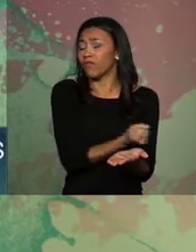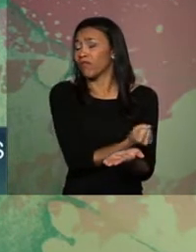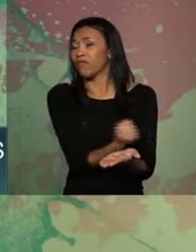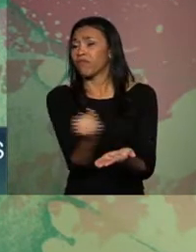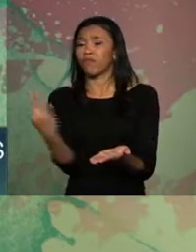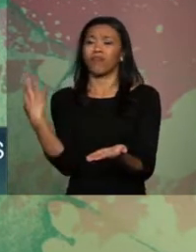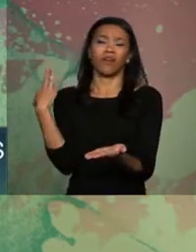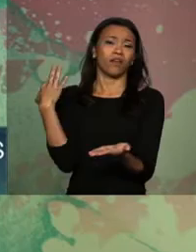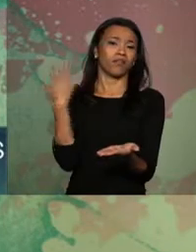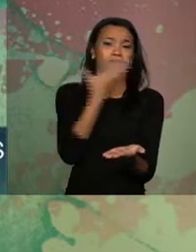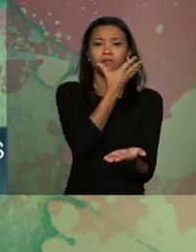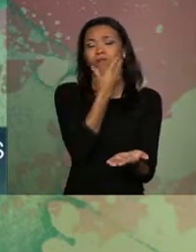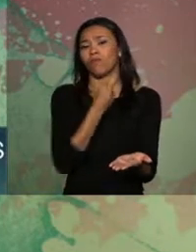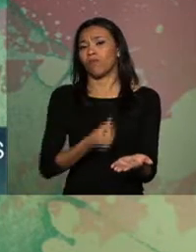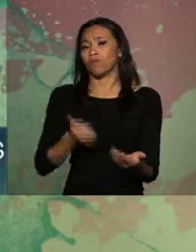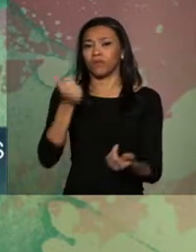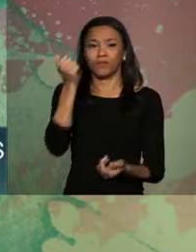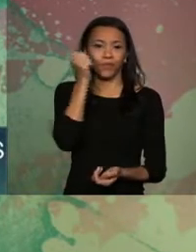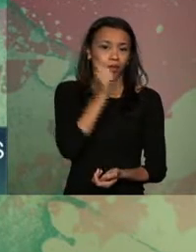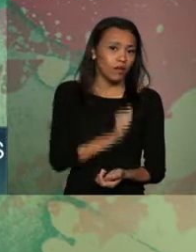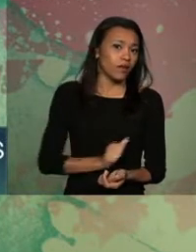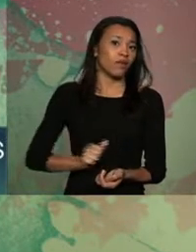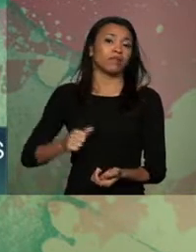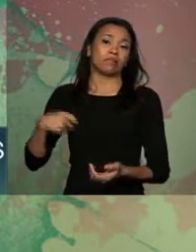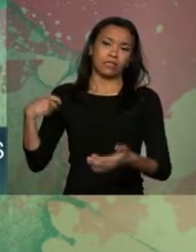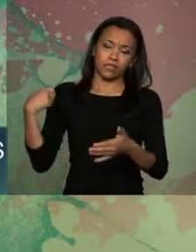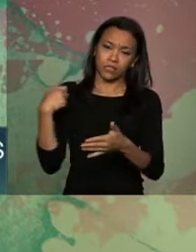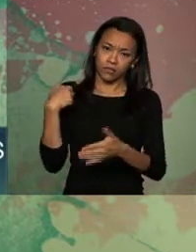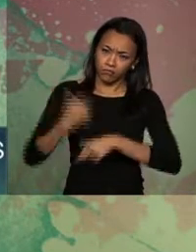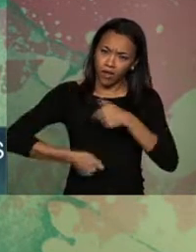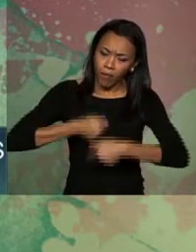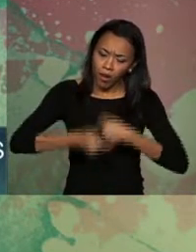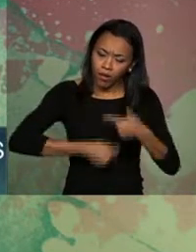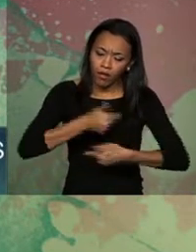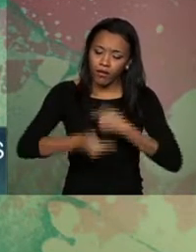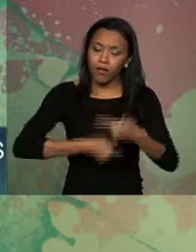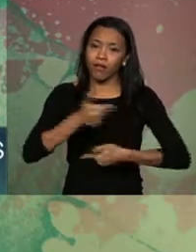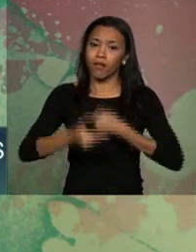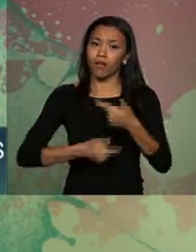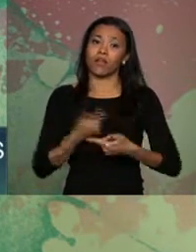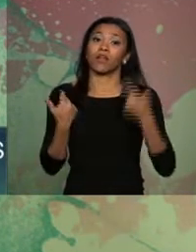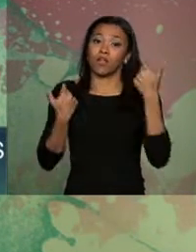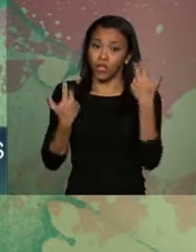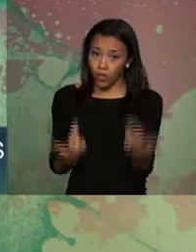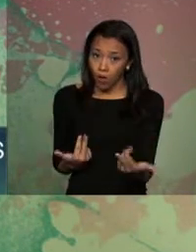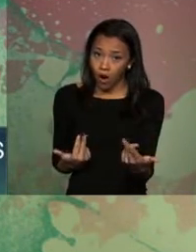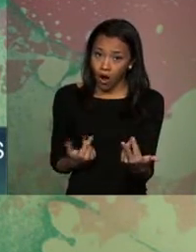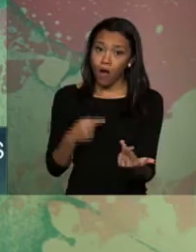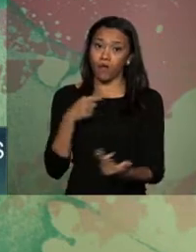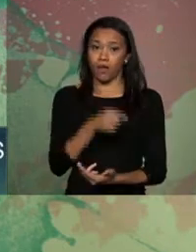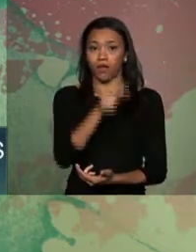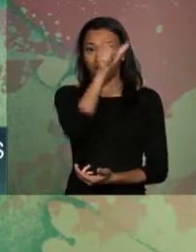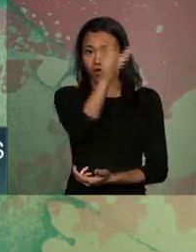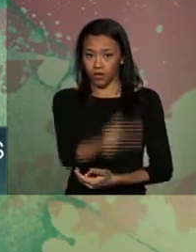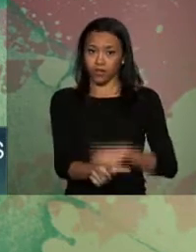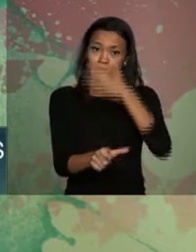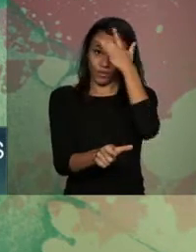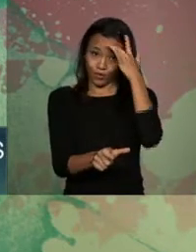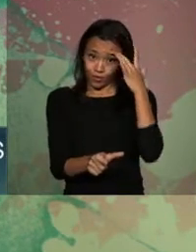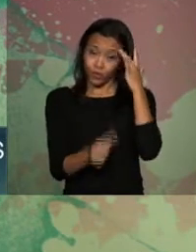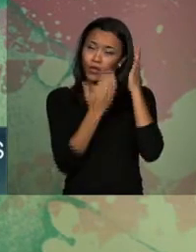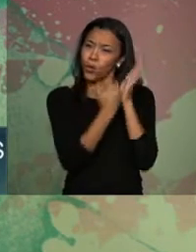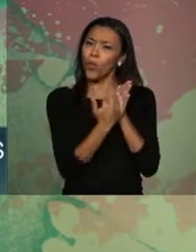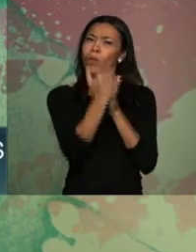homens, de mulheres, batalhadores se juntaram a ele, a esse vendedor de